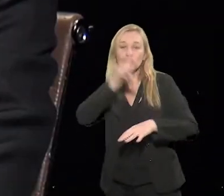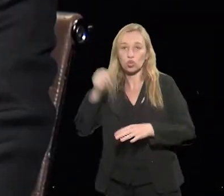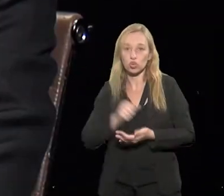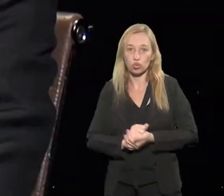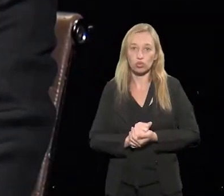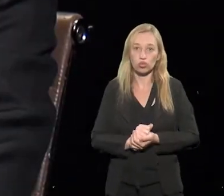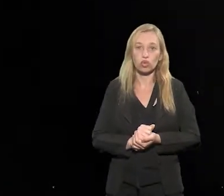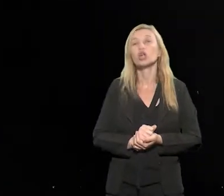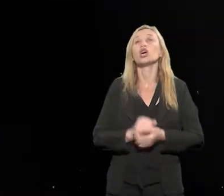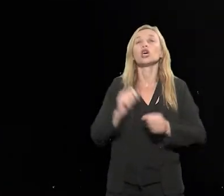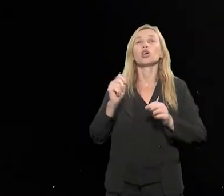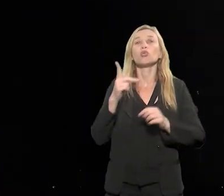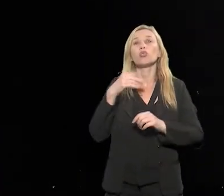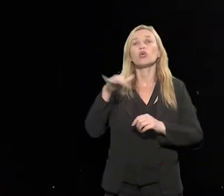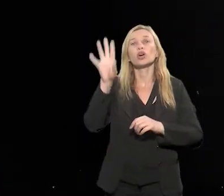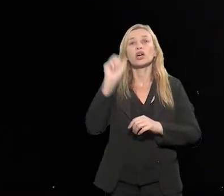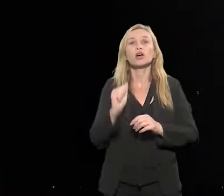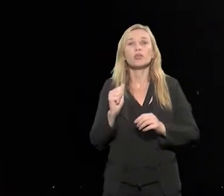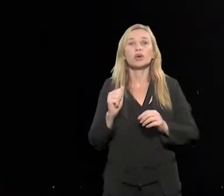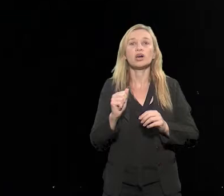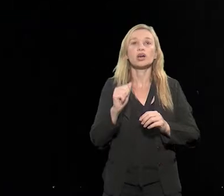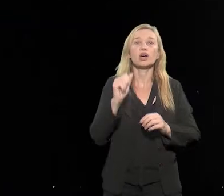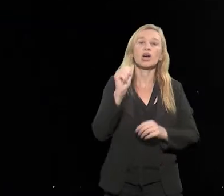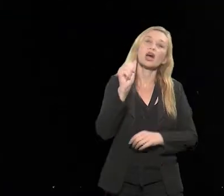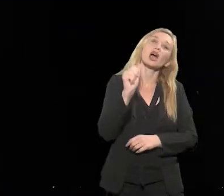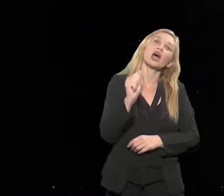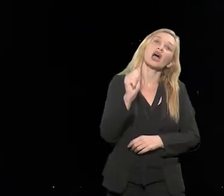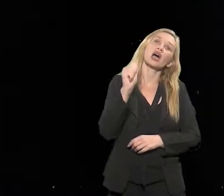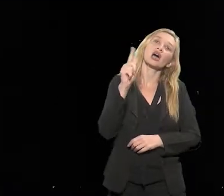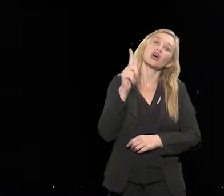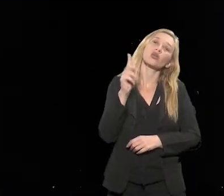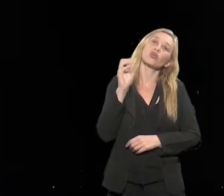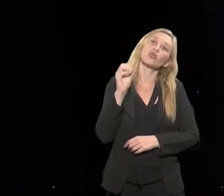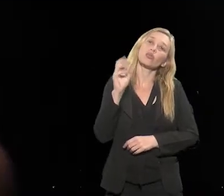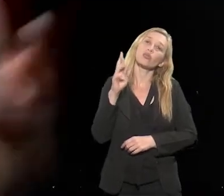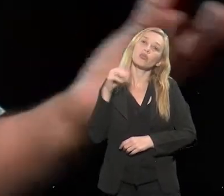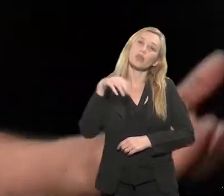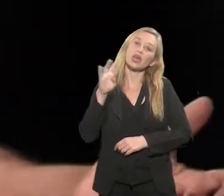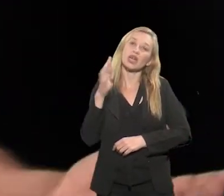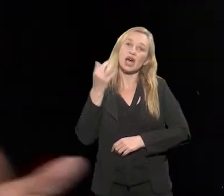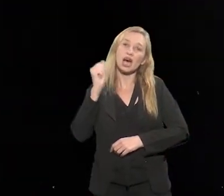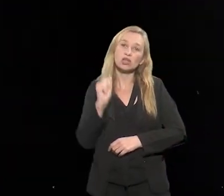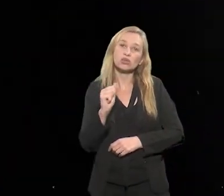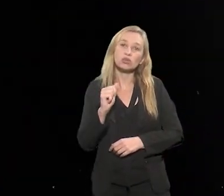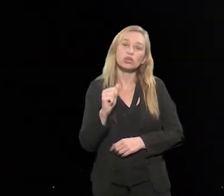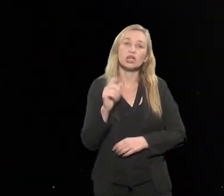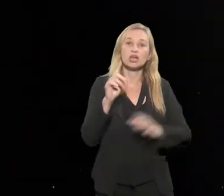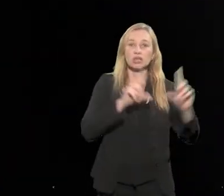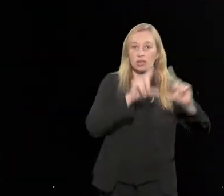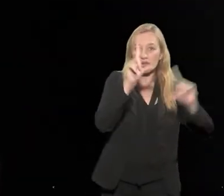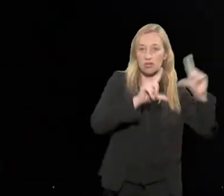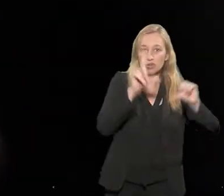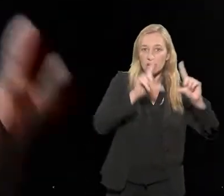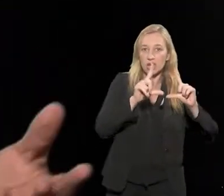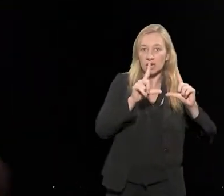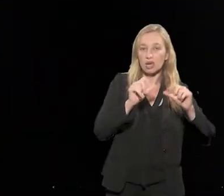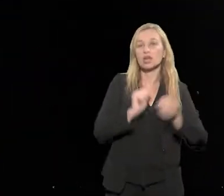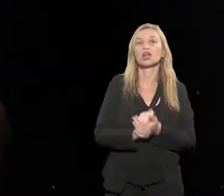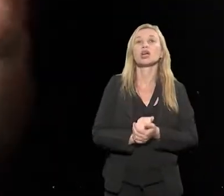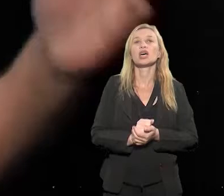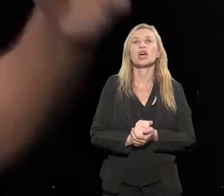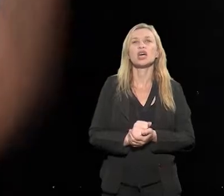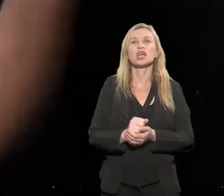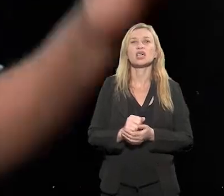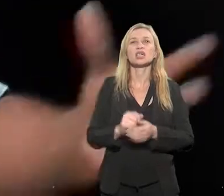inteiro. Eu dirigi um programa chamado Aglomerado TV. E esse programa era um programa nacional na TV Brasil, programa de